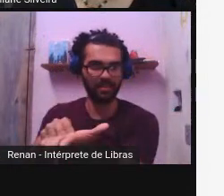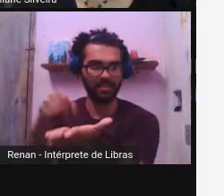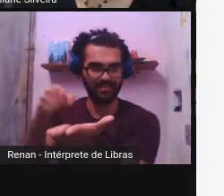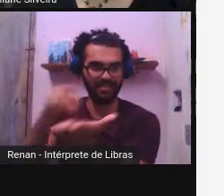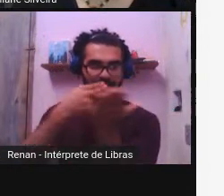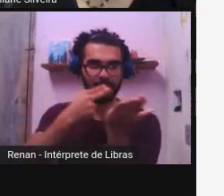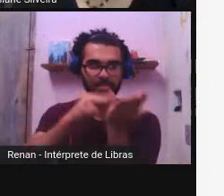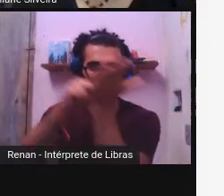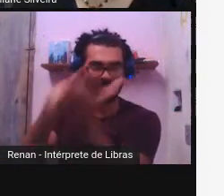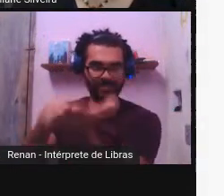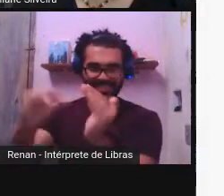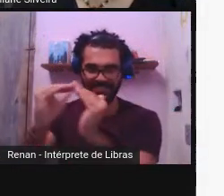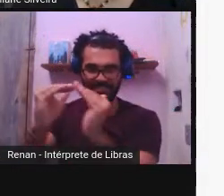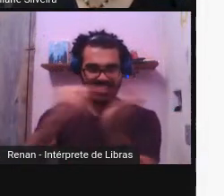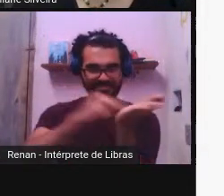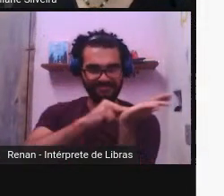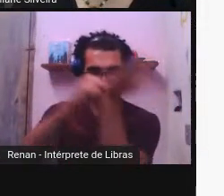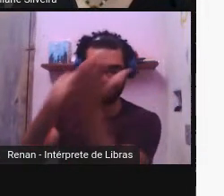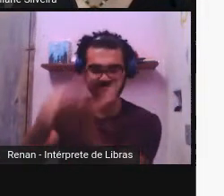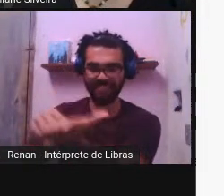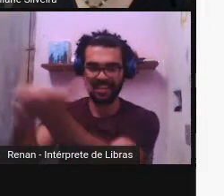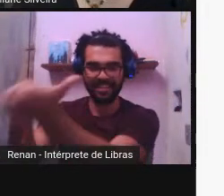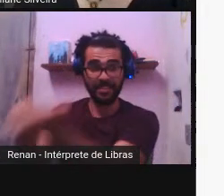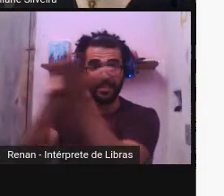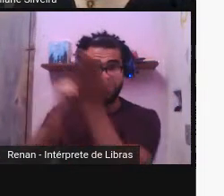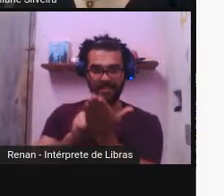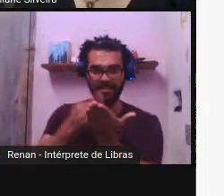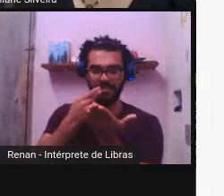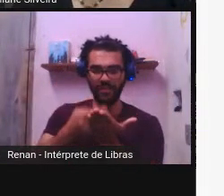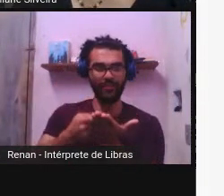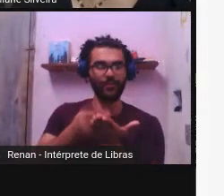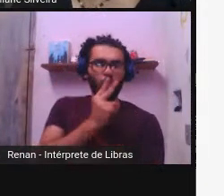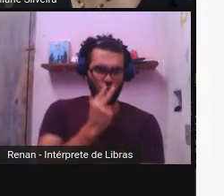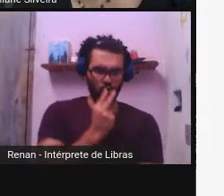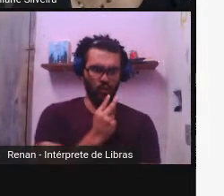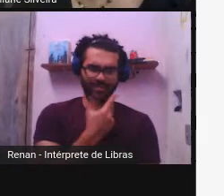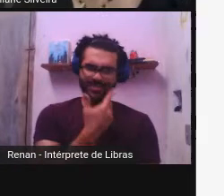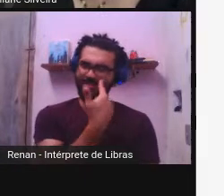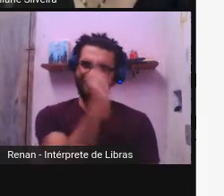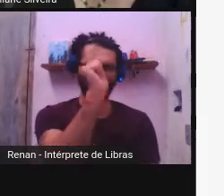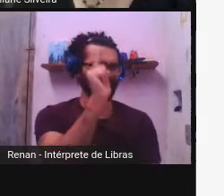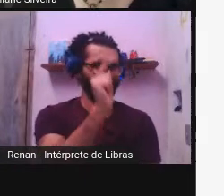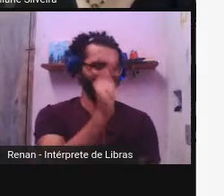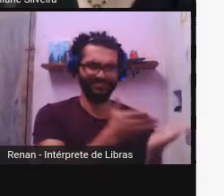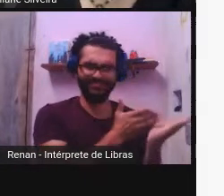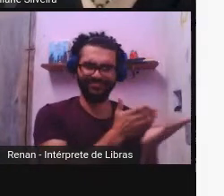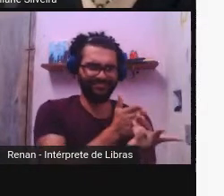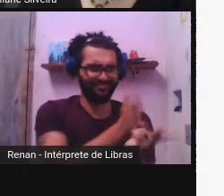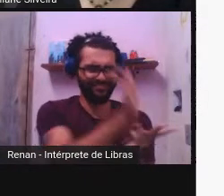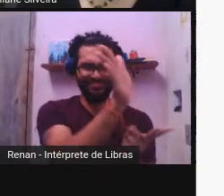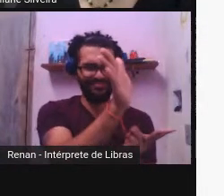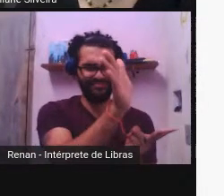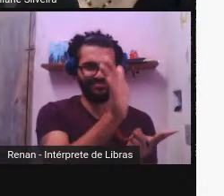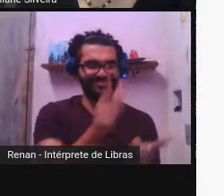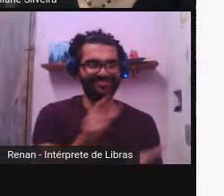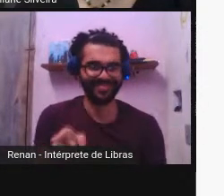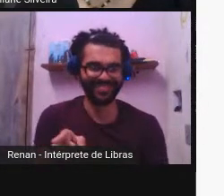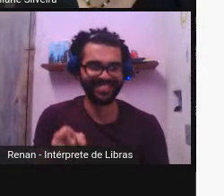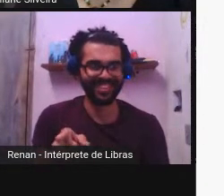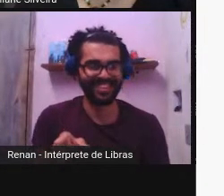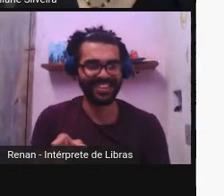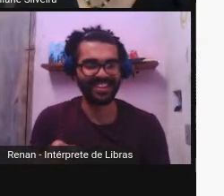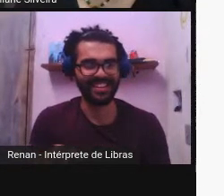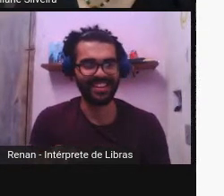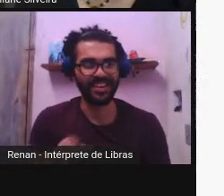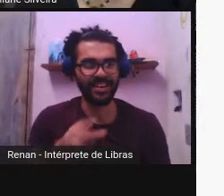incentivo para seguir em outra direção, ou seja, quando o Pté leu o manuscrito dele, não esse manuscrito que ele enviou ao